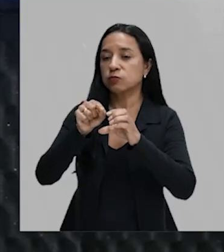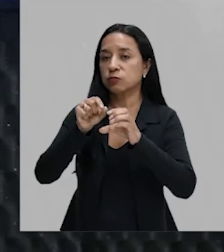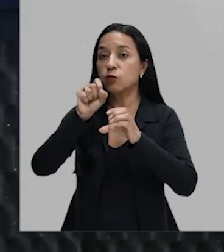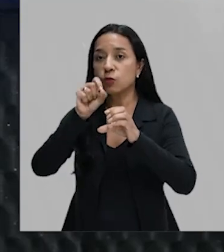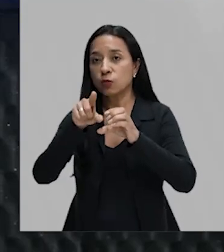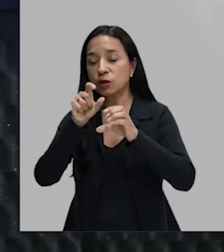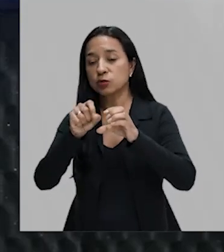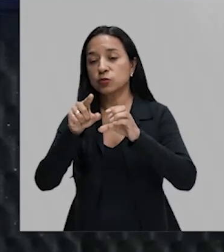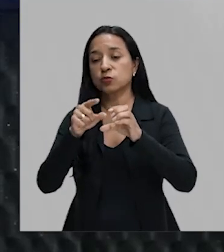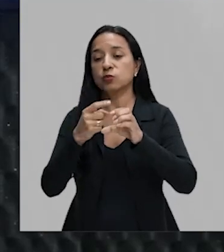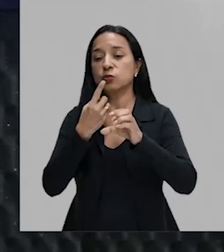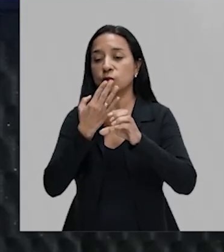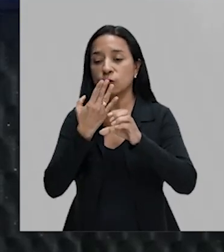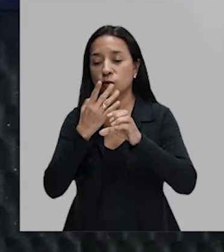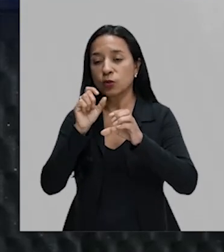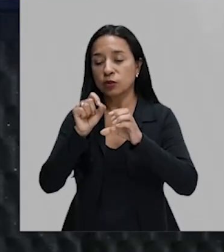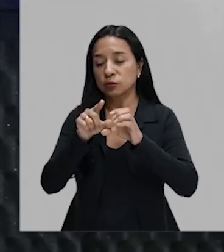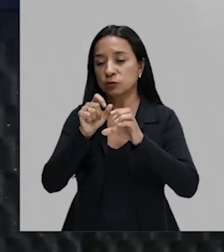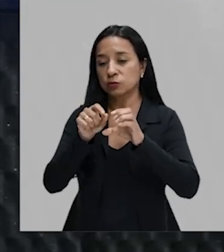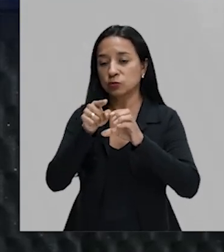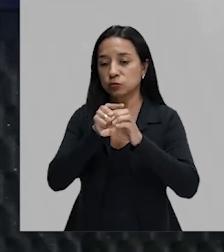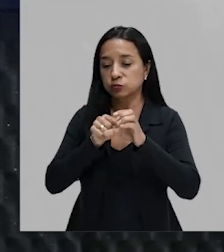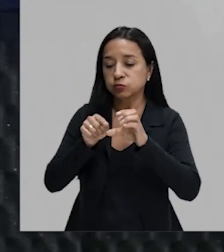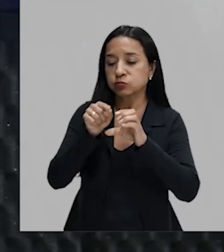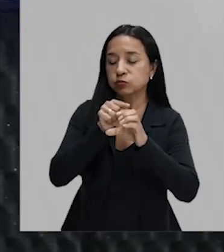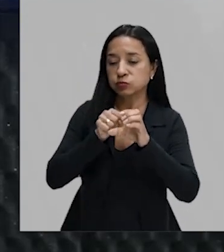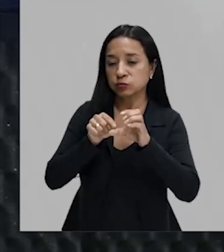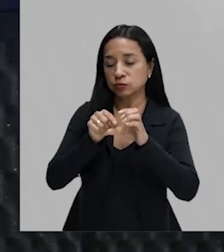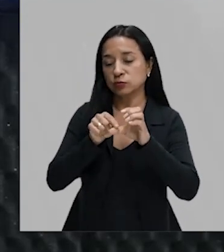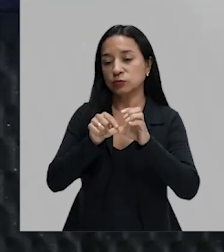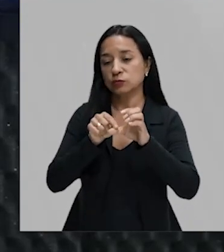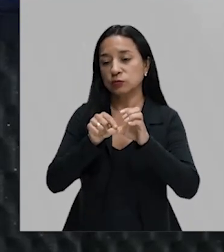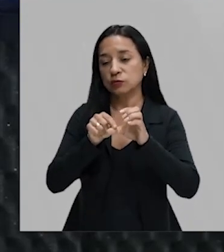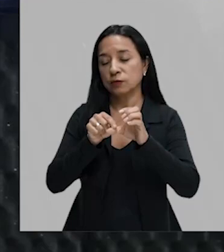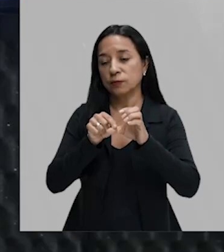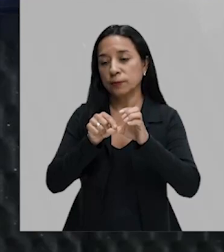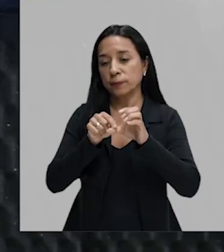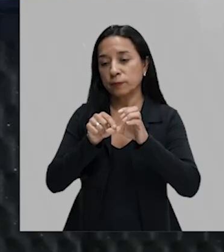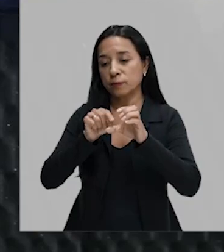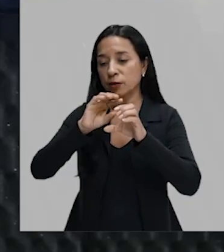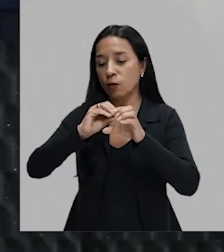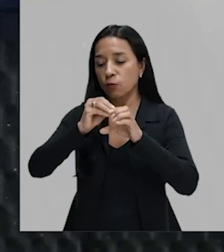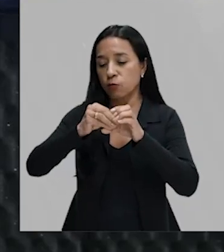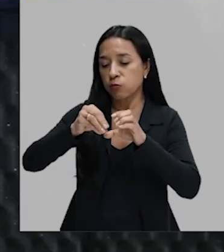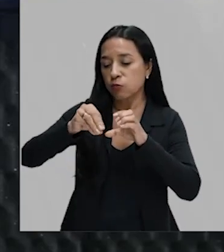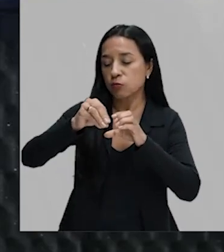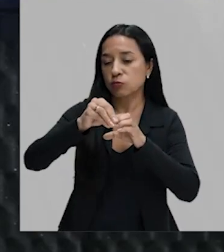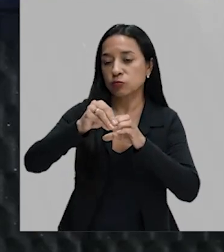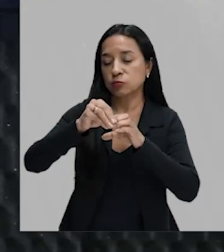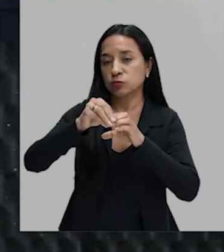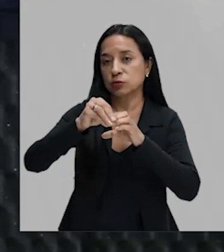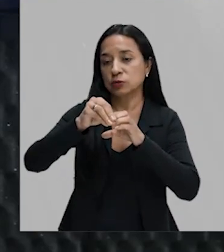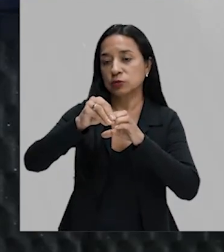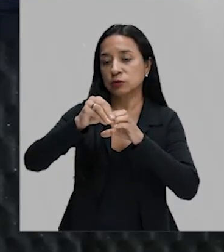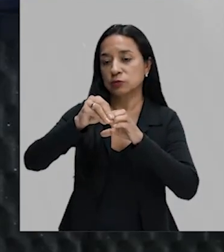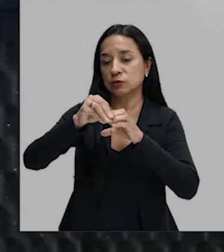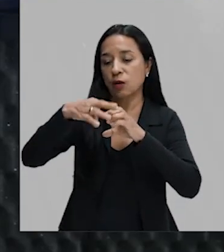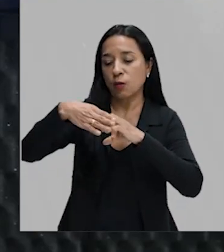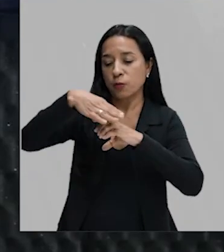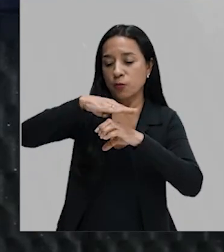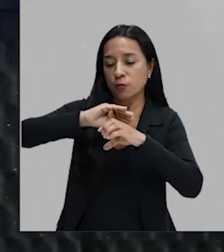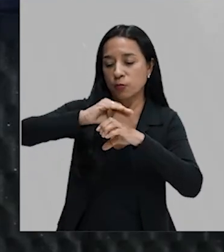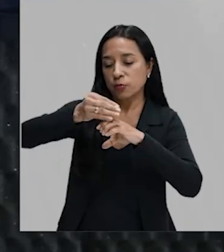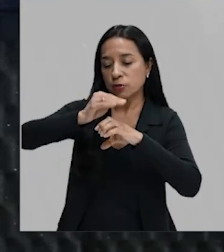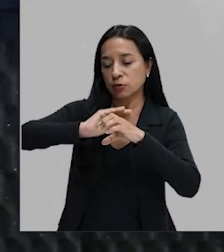vesícula, que é formada por uma bicamada de fosfolipídios, ela vai migrar até a membrana plasmática,